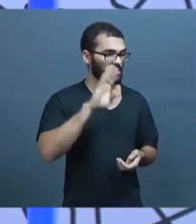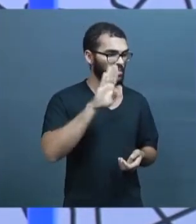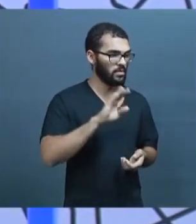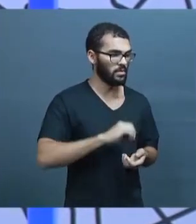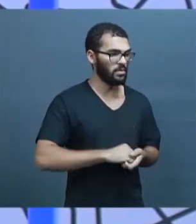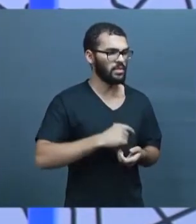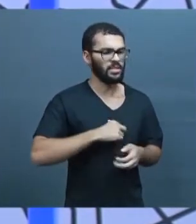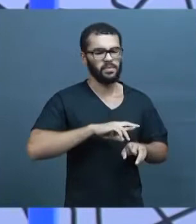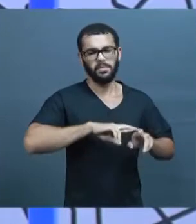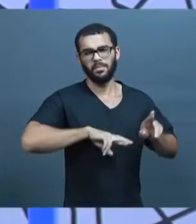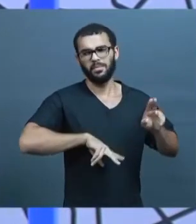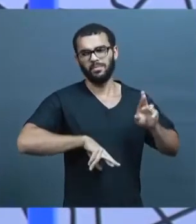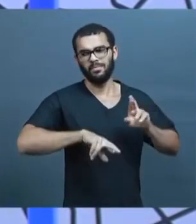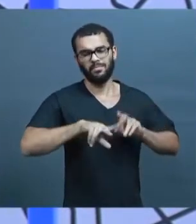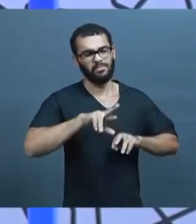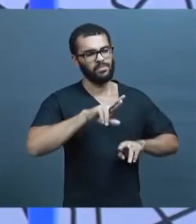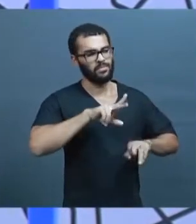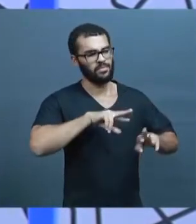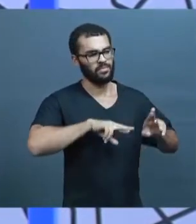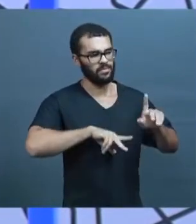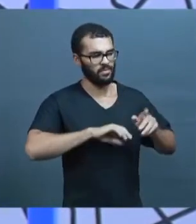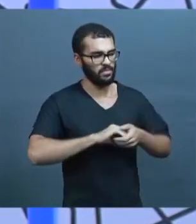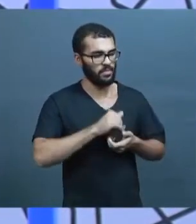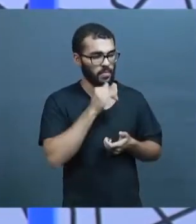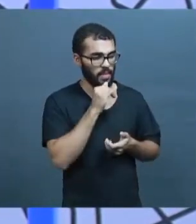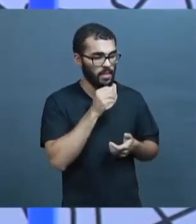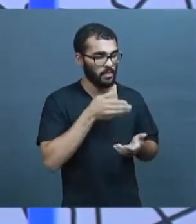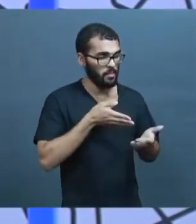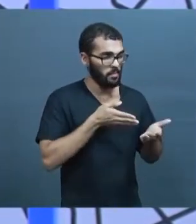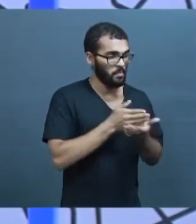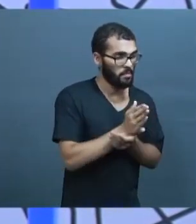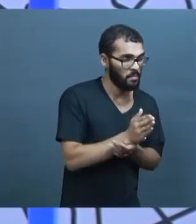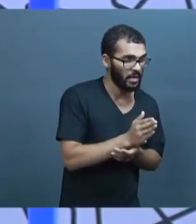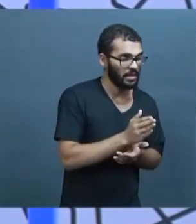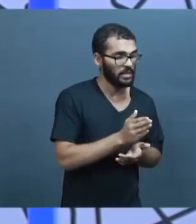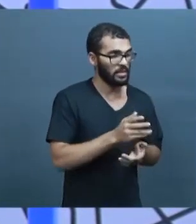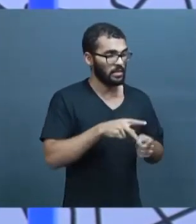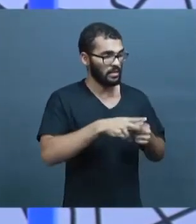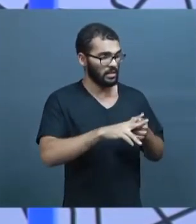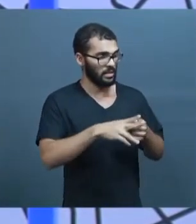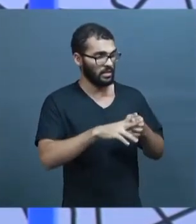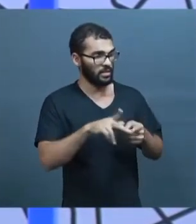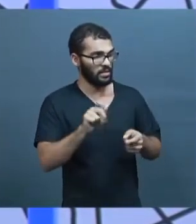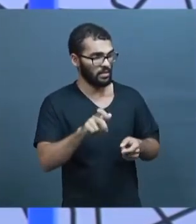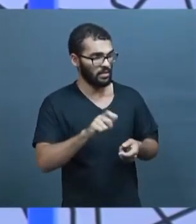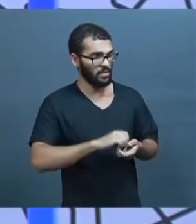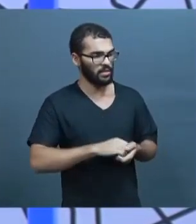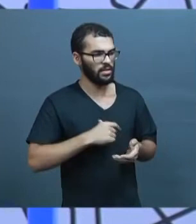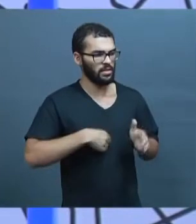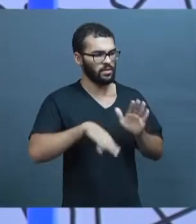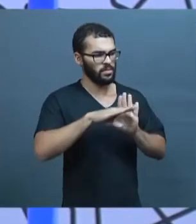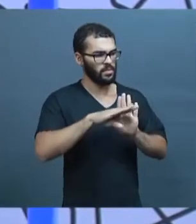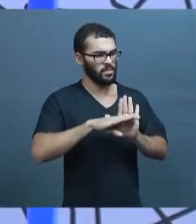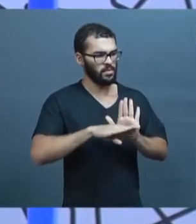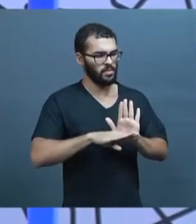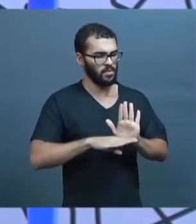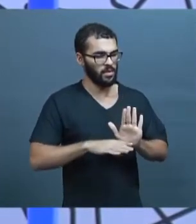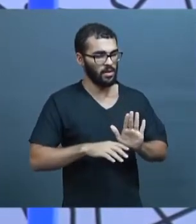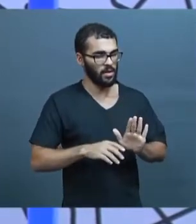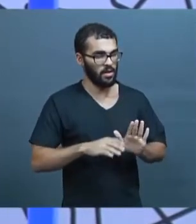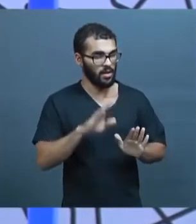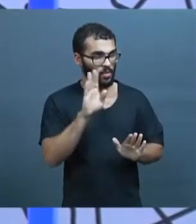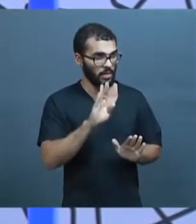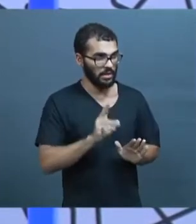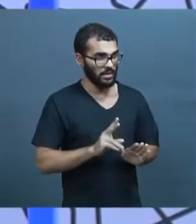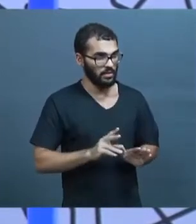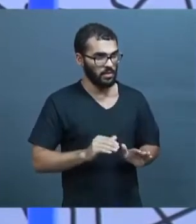distorções. A reforma passando hoje, ou passando daqui 6 meses, cumprindo o cronograma dele, o Brasil não volta a crescer por